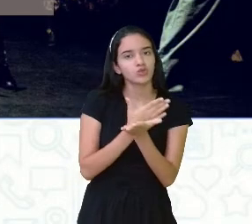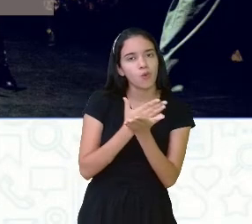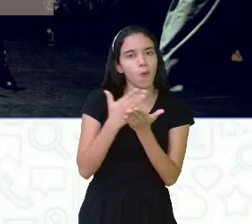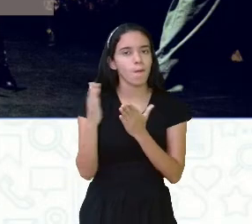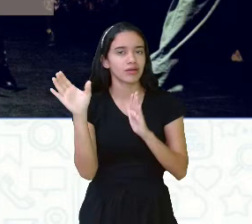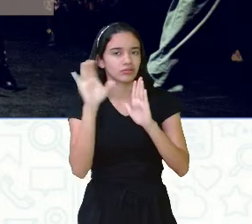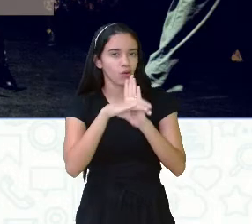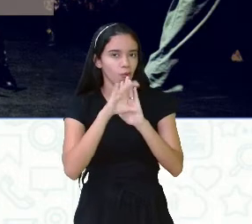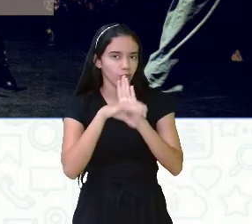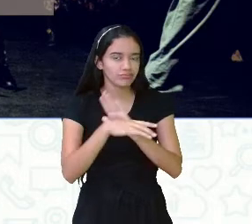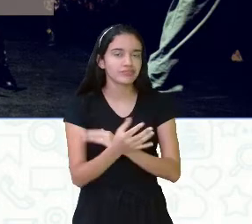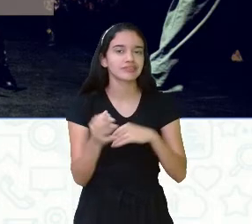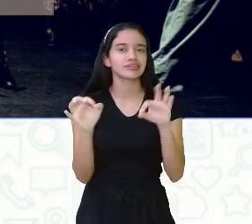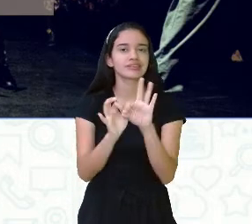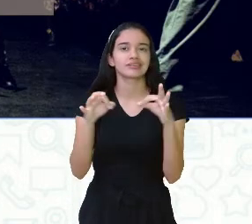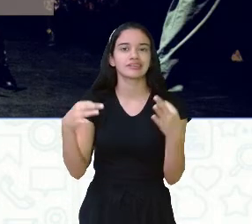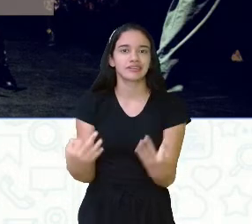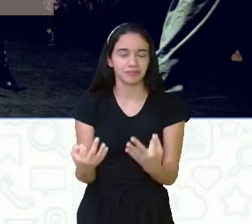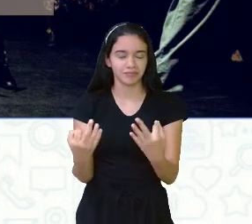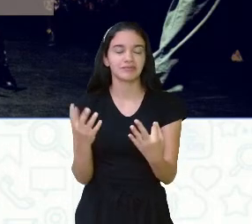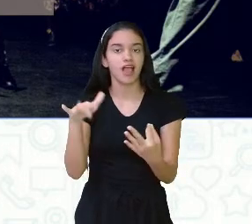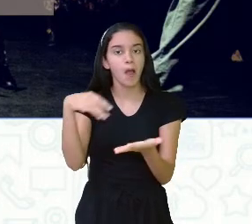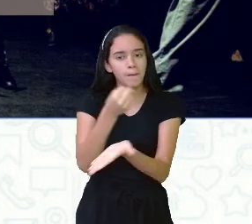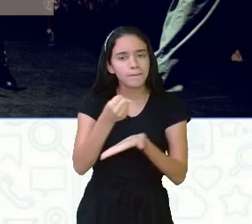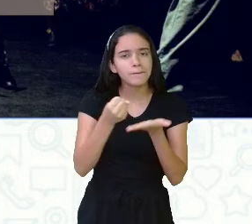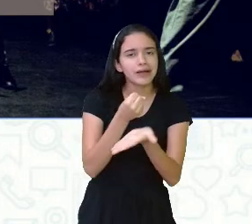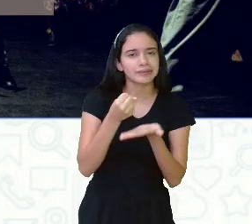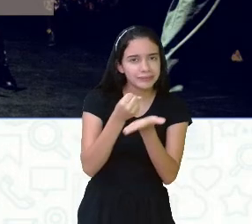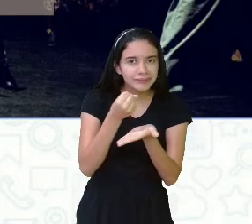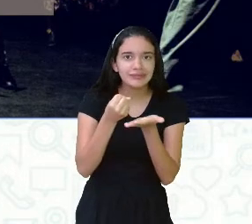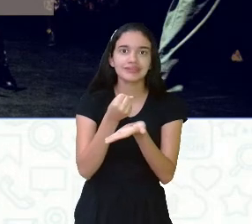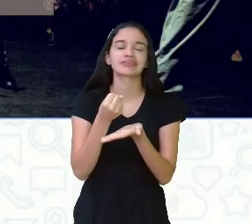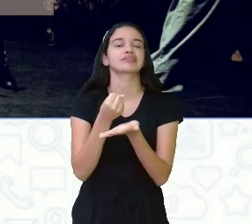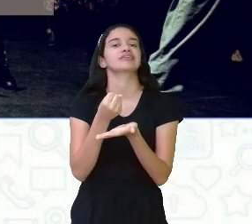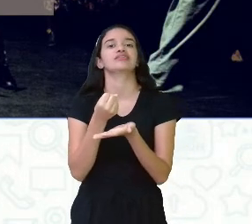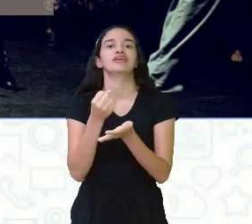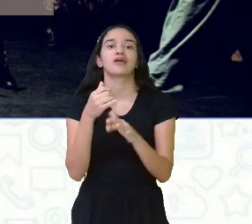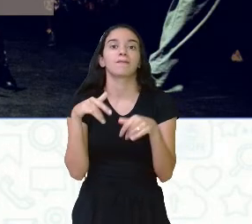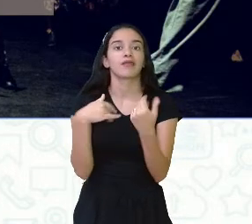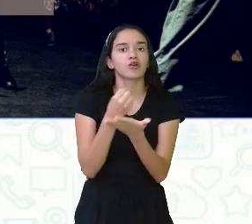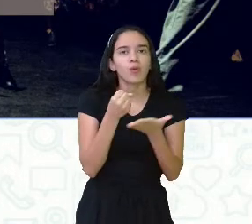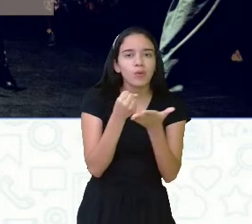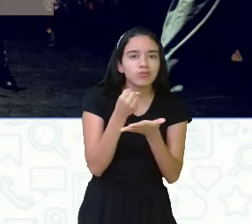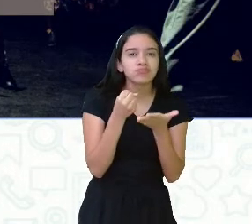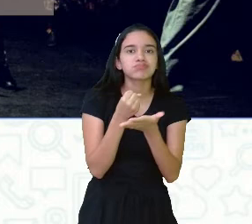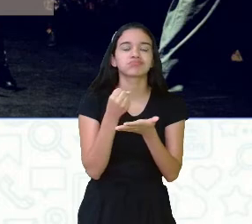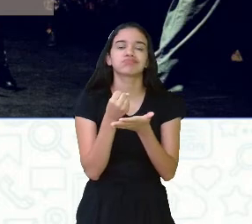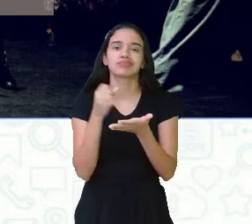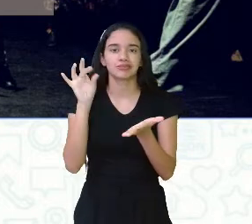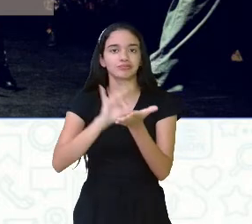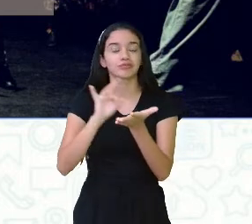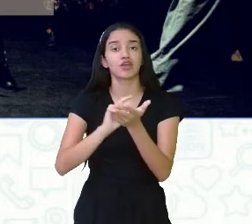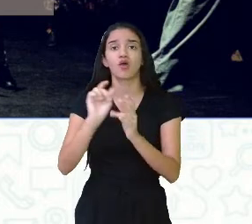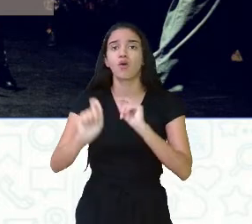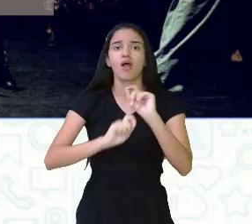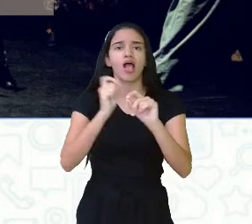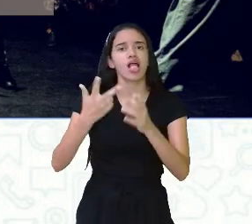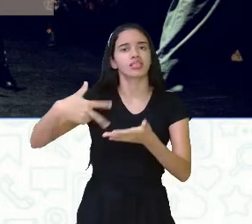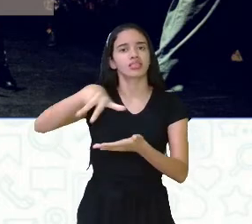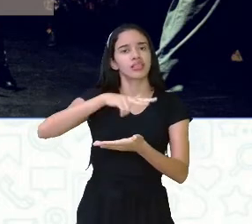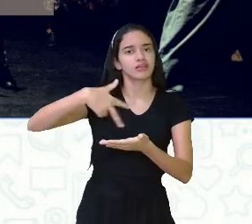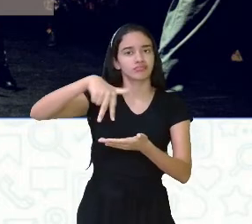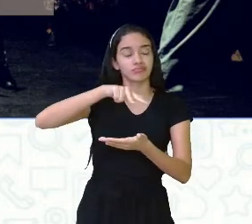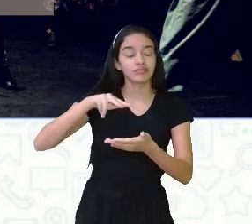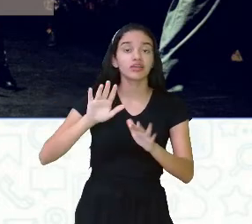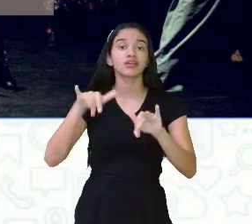um conceito bem simplesinho. Esse é o básico do básico, né? Um conceito bem basicão mesmo do que é dança. Então,